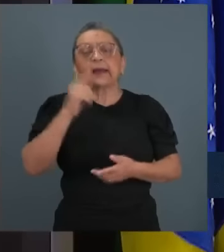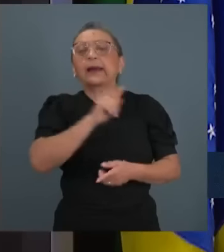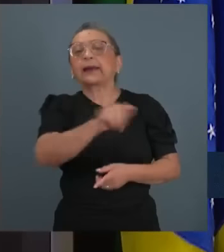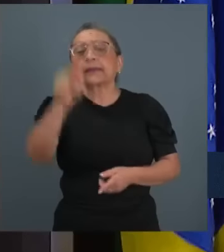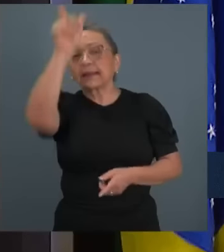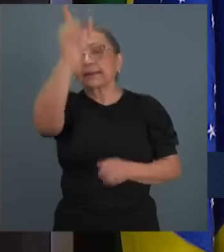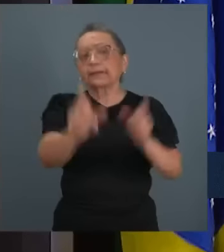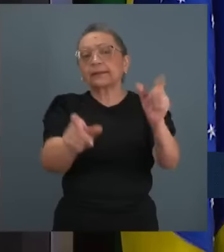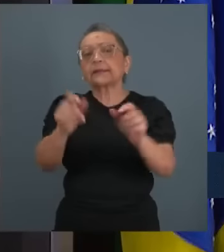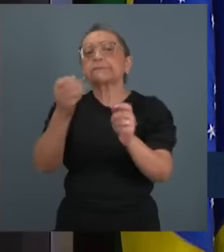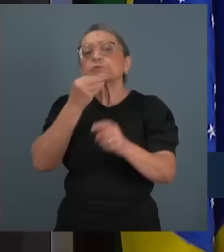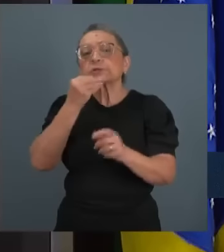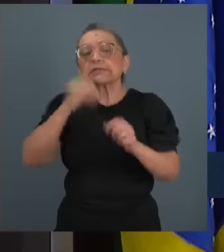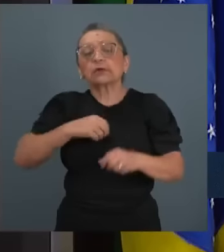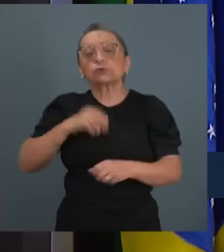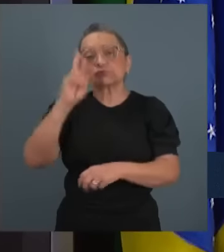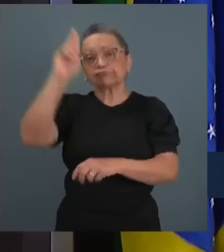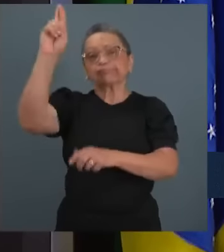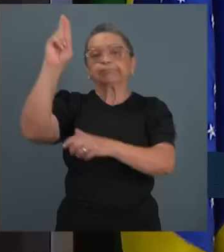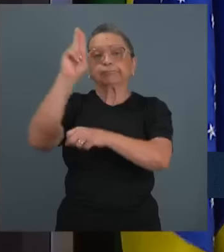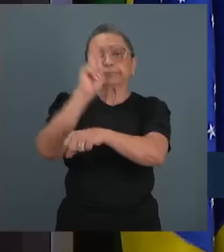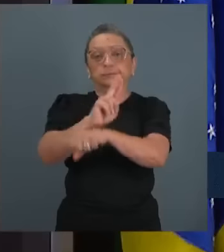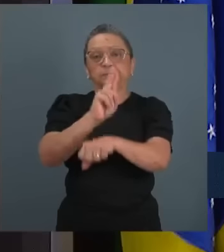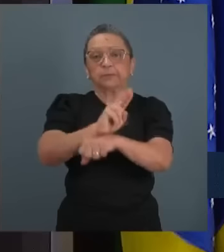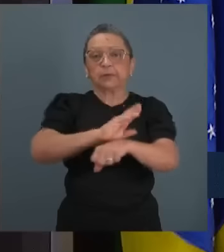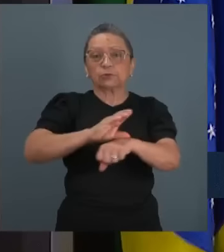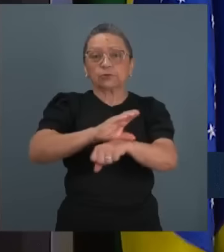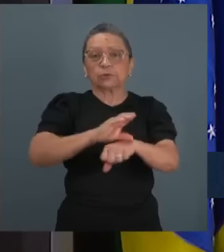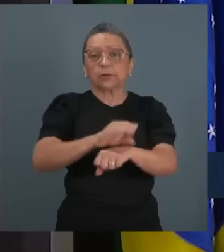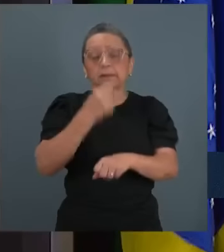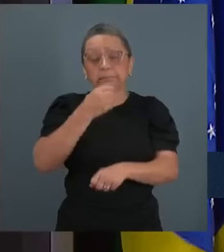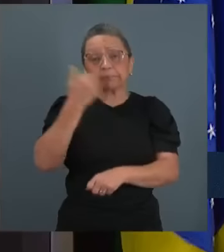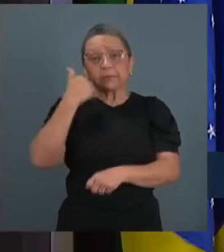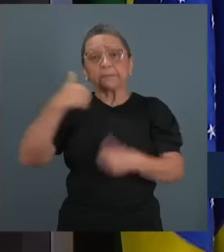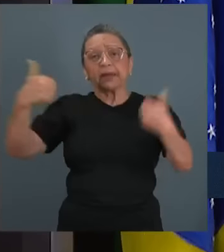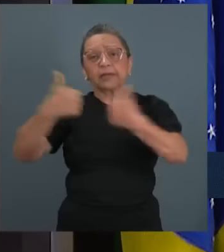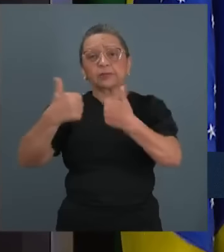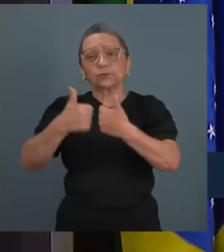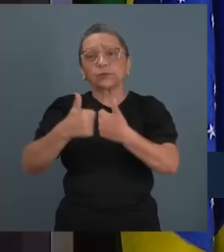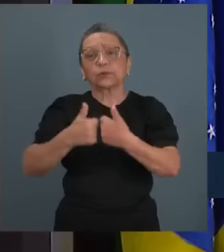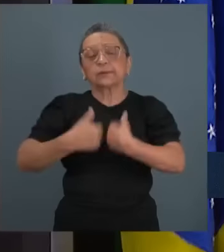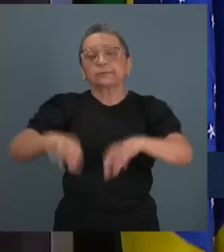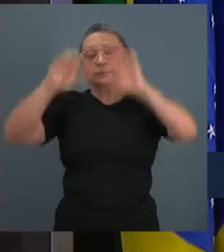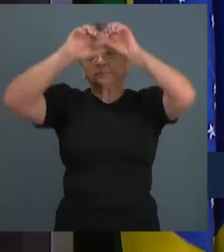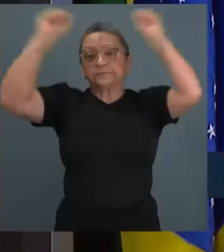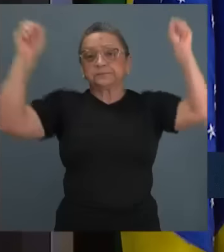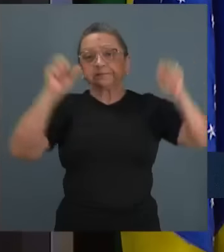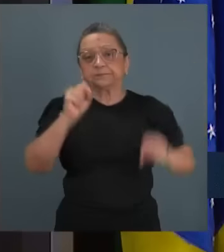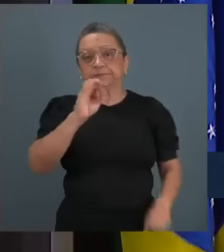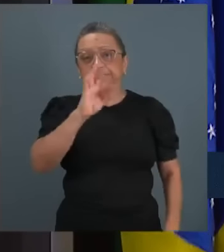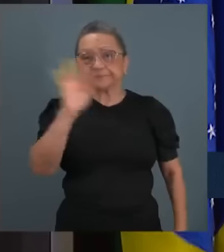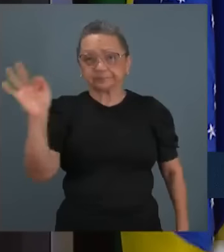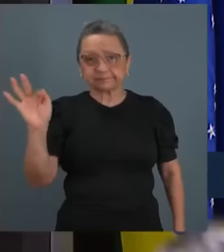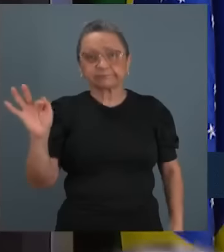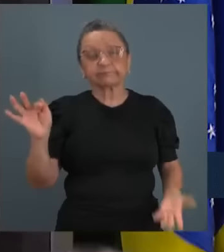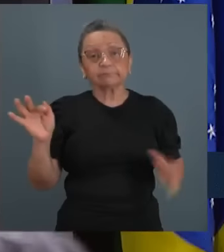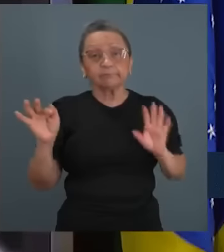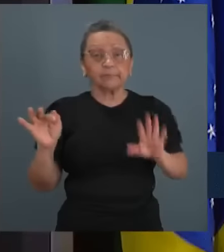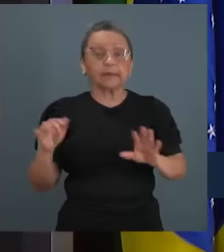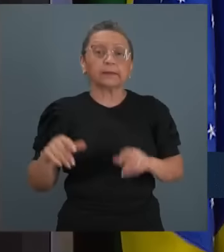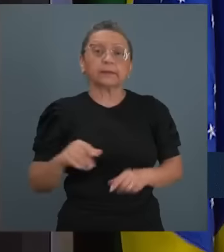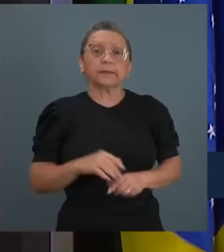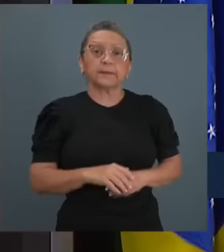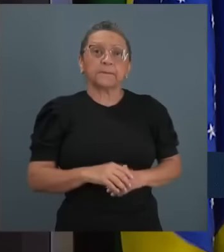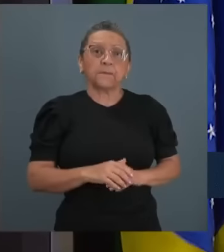deveriam ser os guardiões dela, aqui do outro lado da praça, do STF. E antes de iniciar aqui